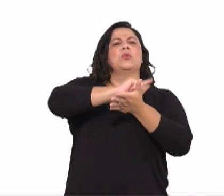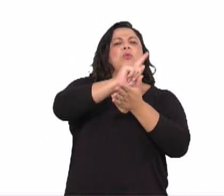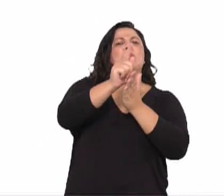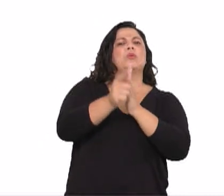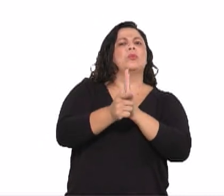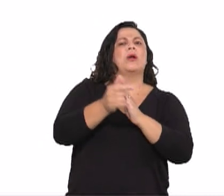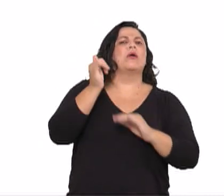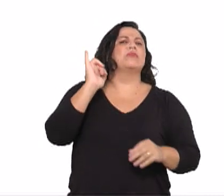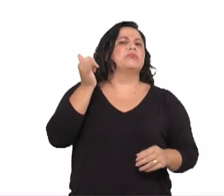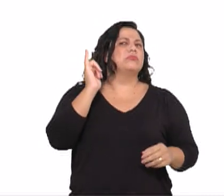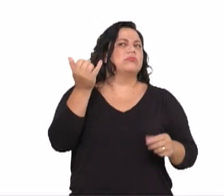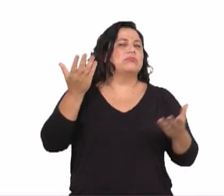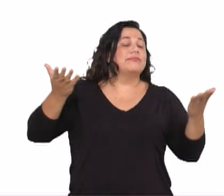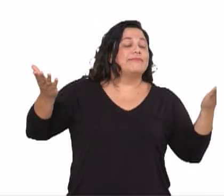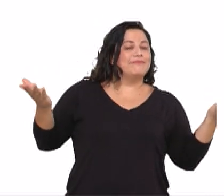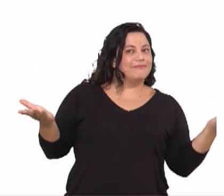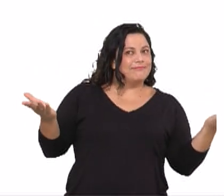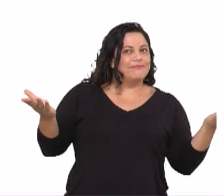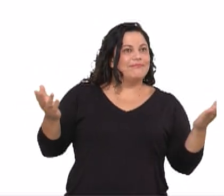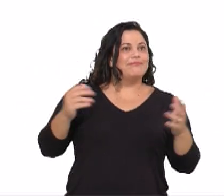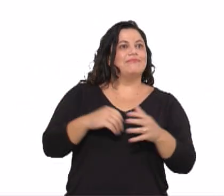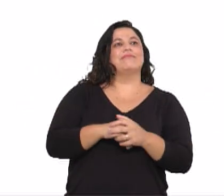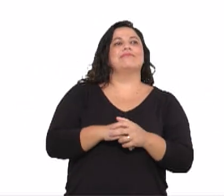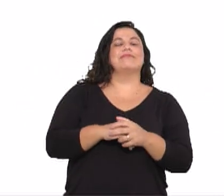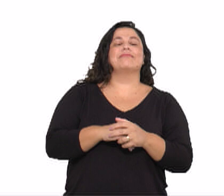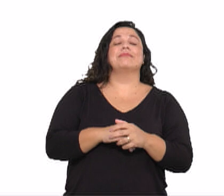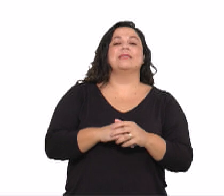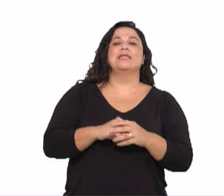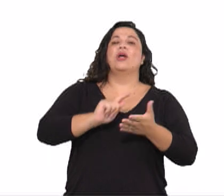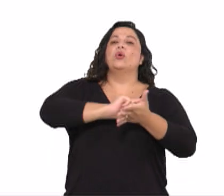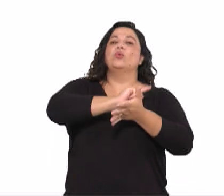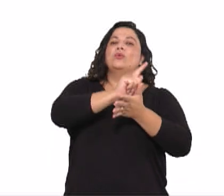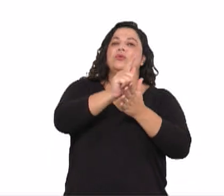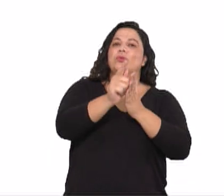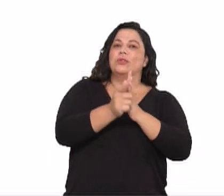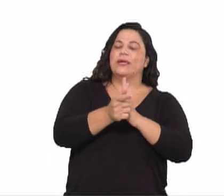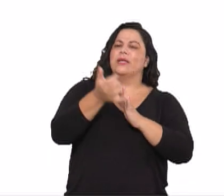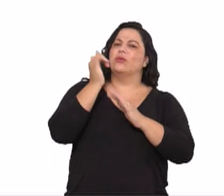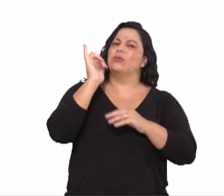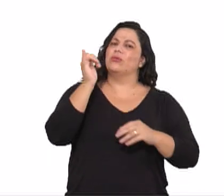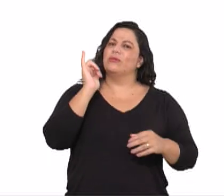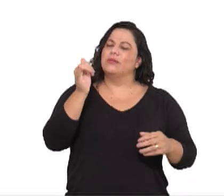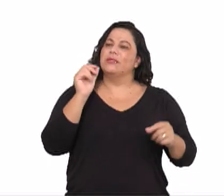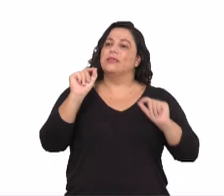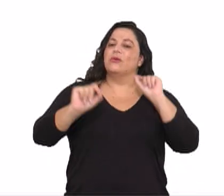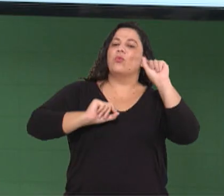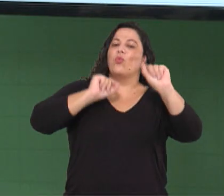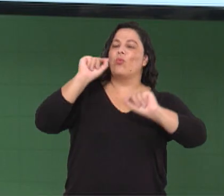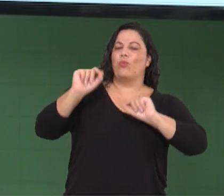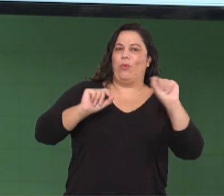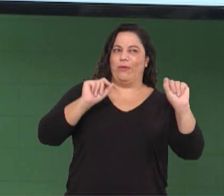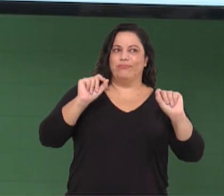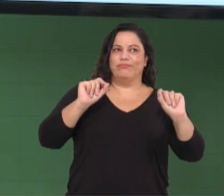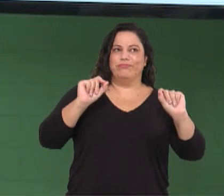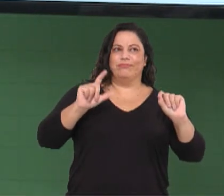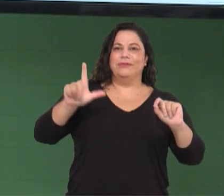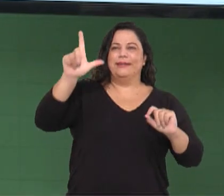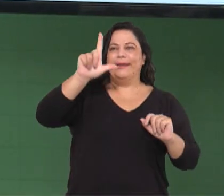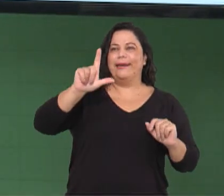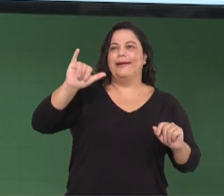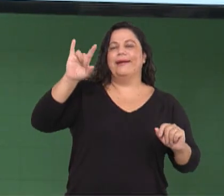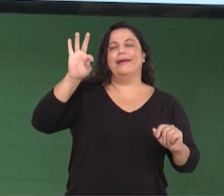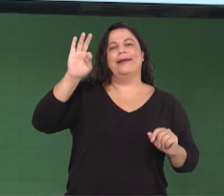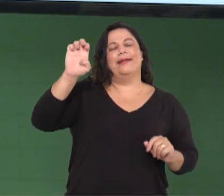Lembram? Gênero textual uma coisa e esse é gênero literário. Você tem 4 opções, vou dar um tempinho para